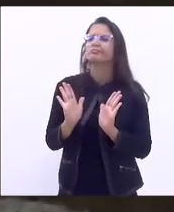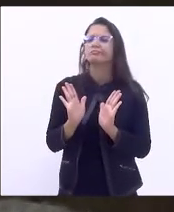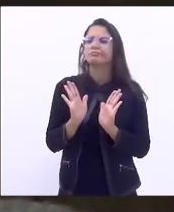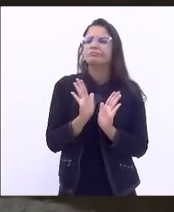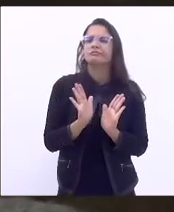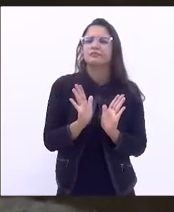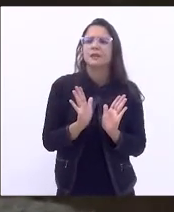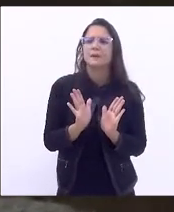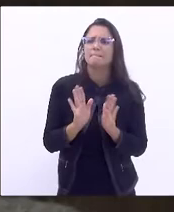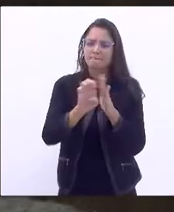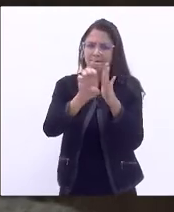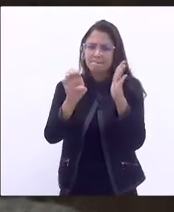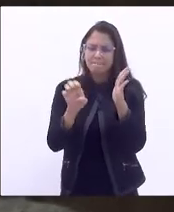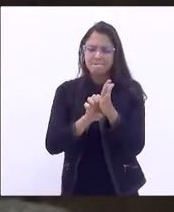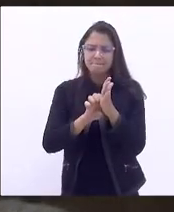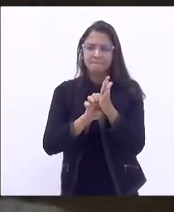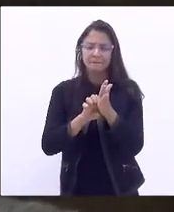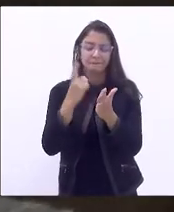A emenda